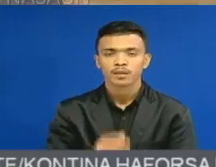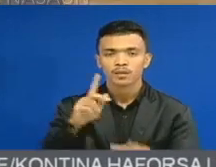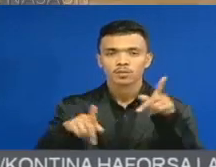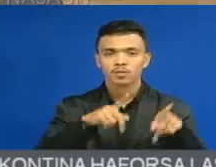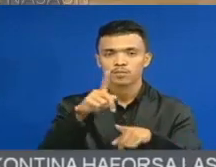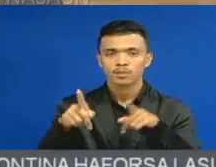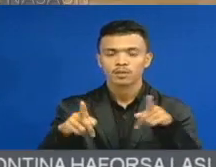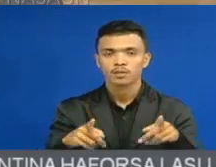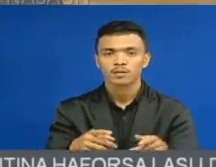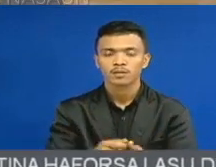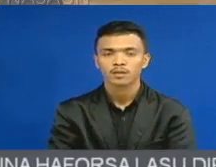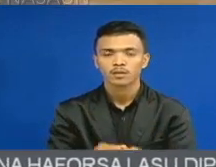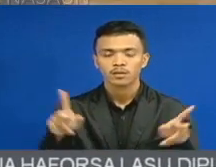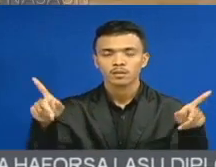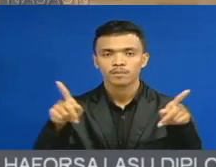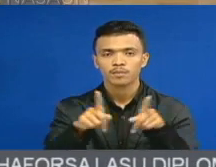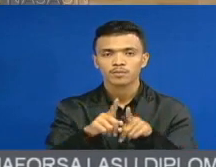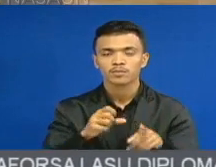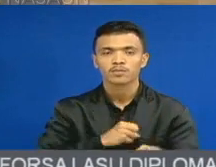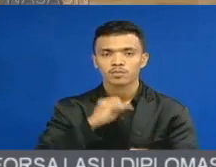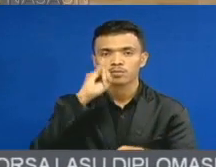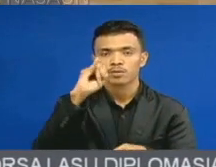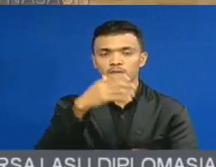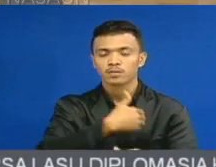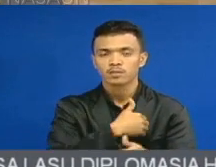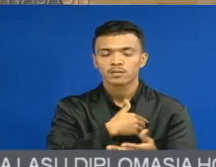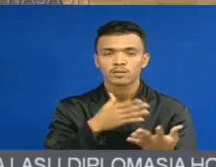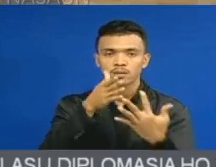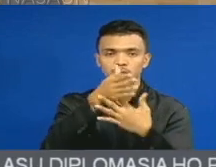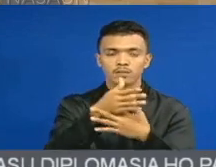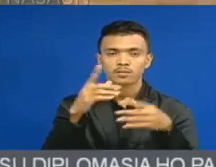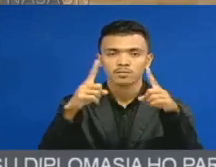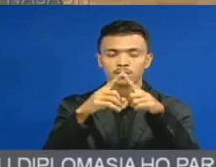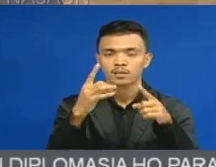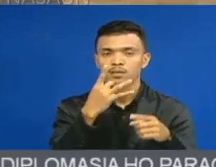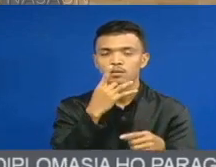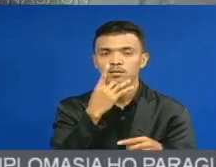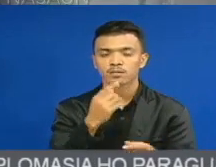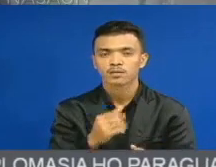Comunidade de Luhilin, posto administrativo Suai, se deu acesso à linha eletricidade.